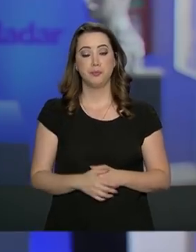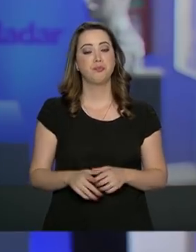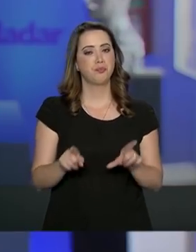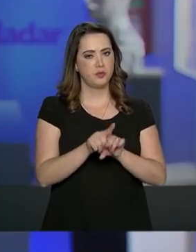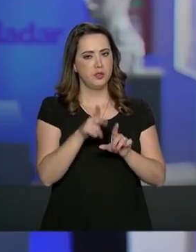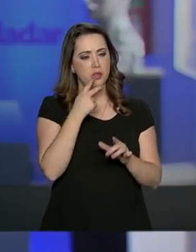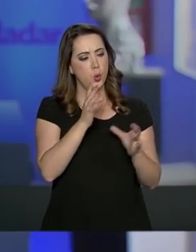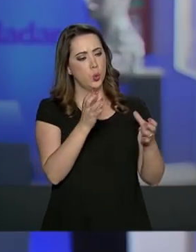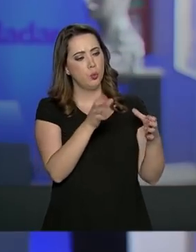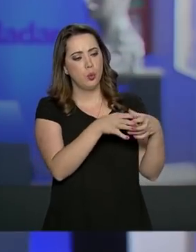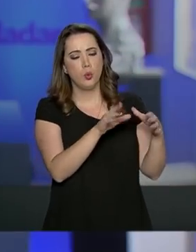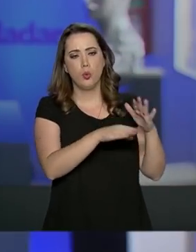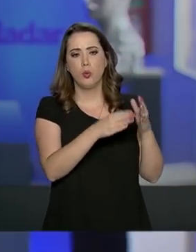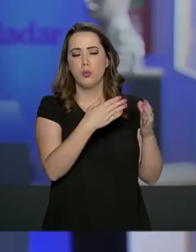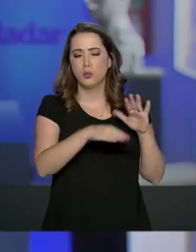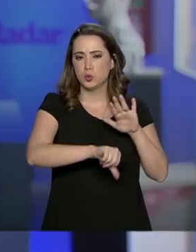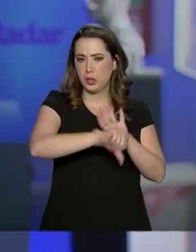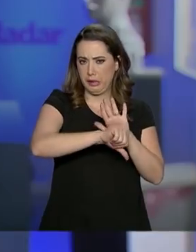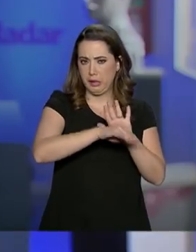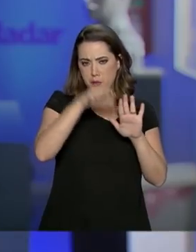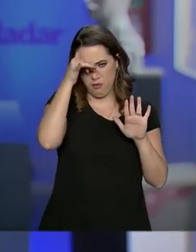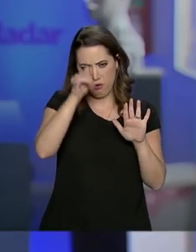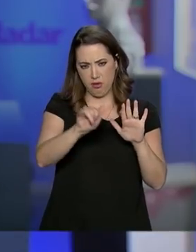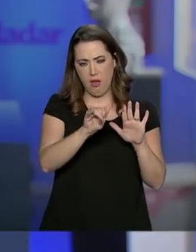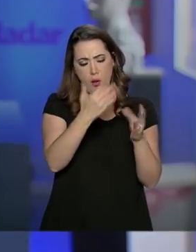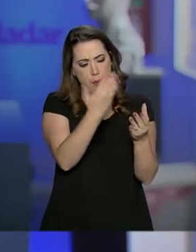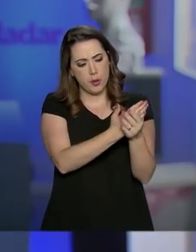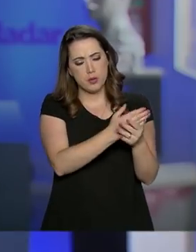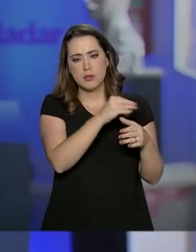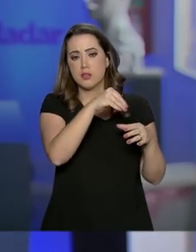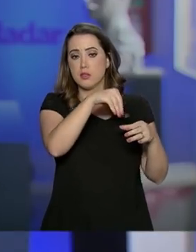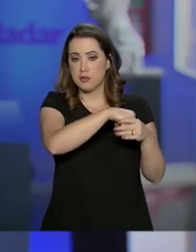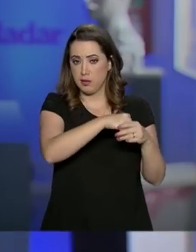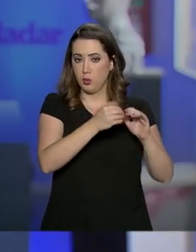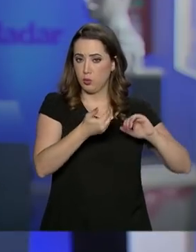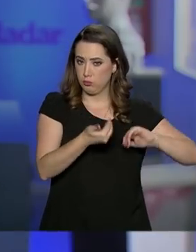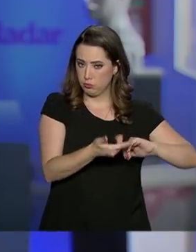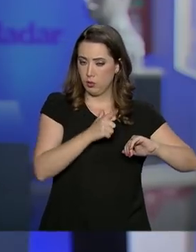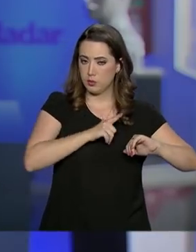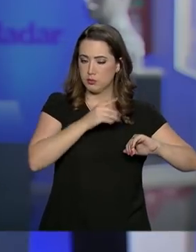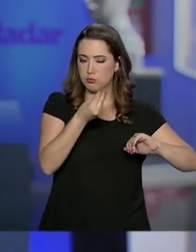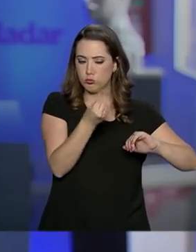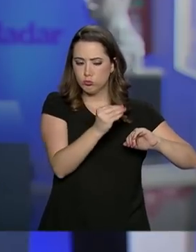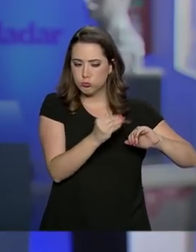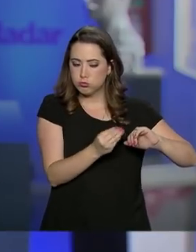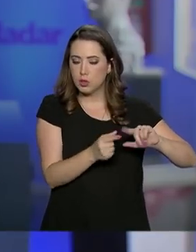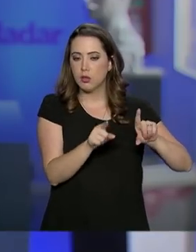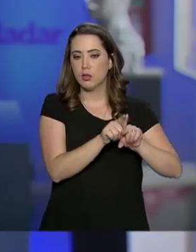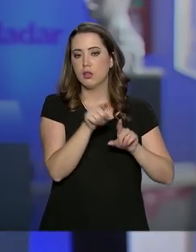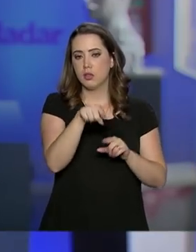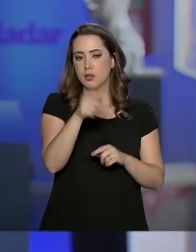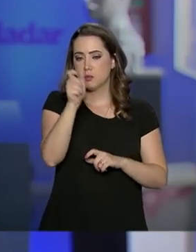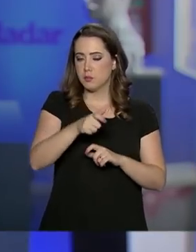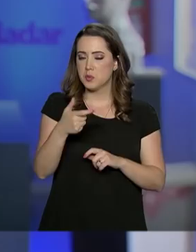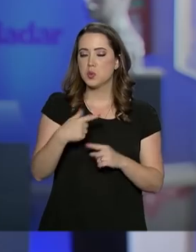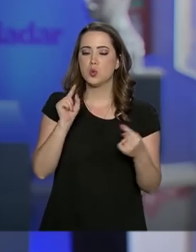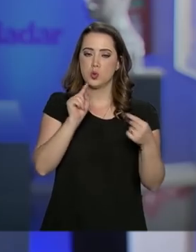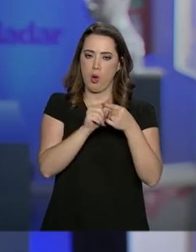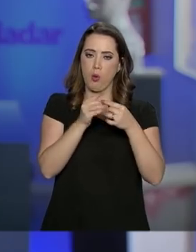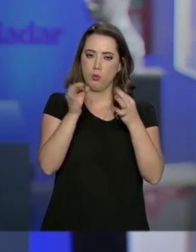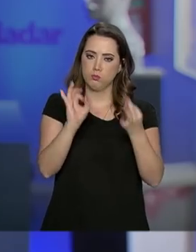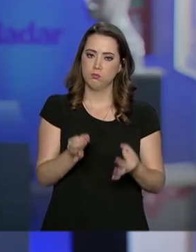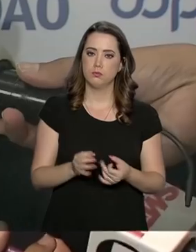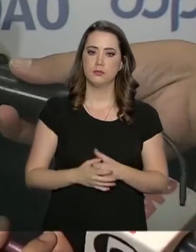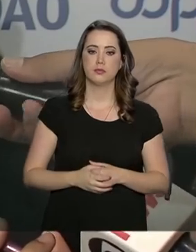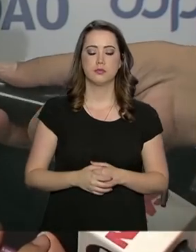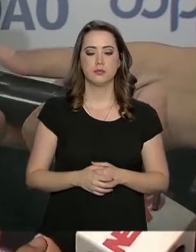senadores T sido muito receptivos ao projeto de lei que traz medidas de combate ao Crime Organizado crimes violentos e a